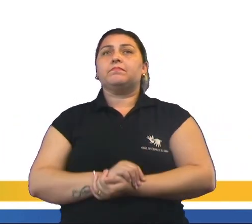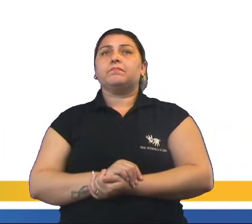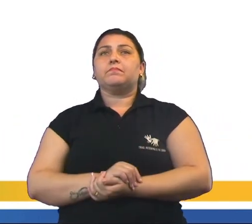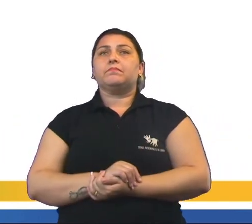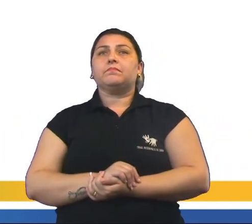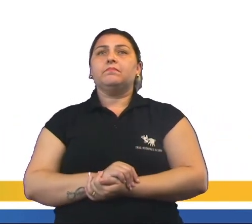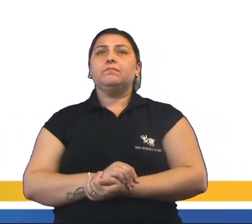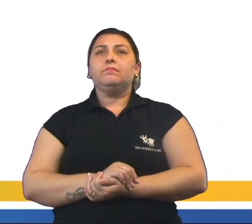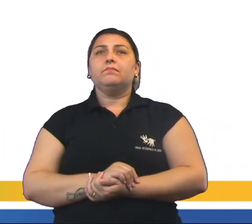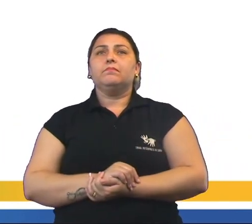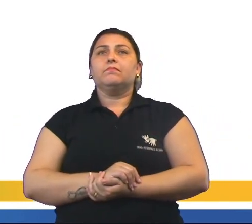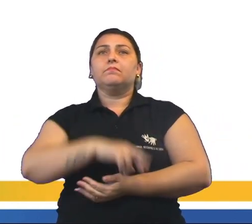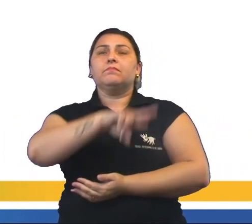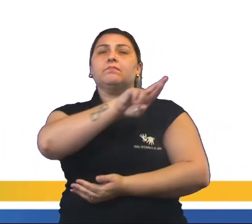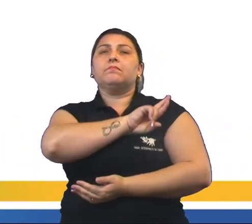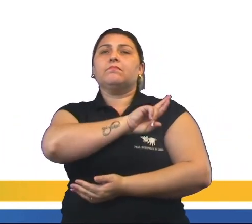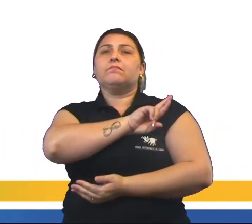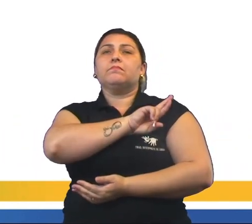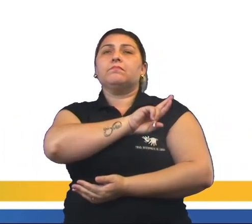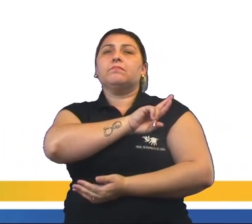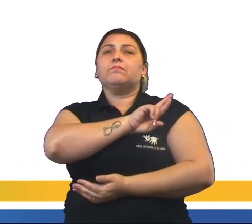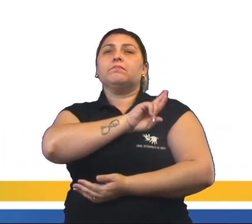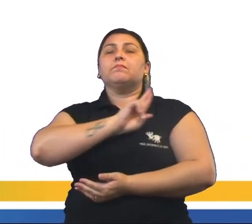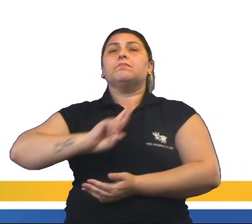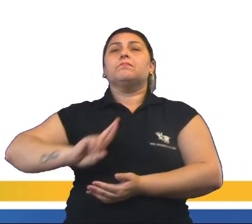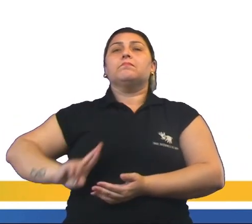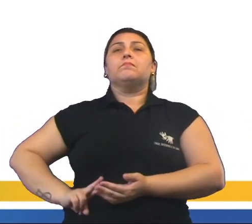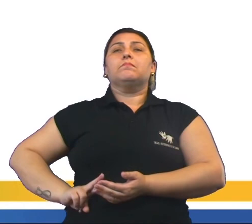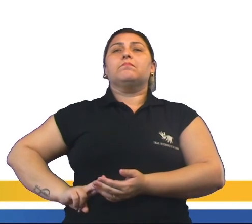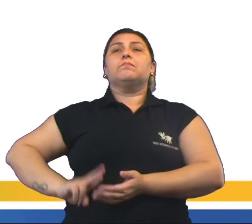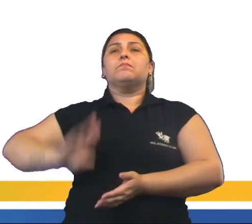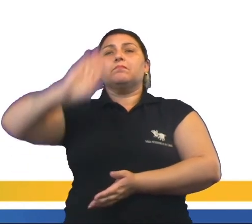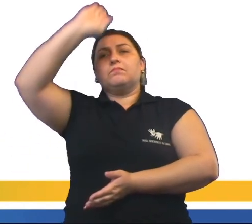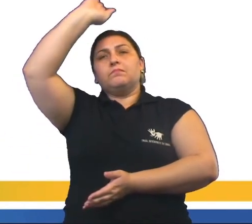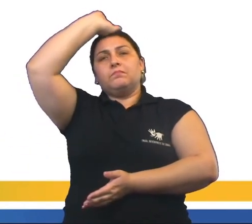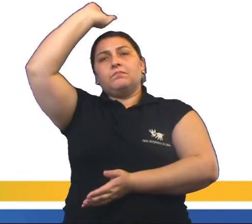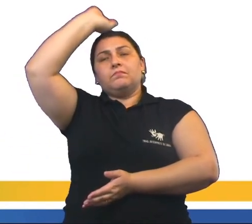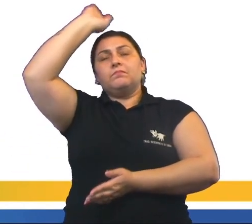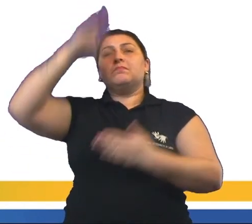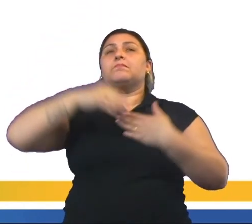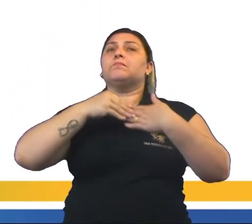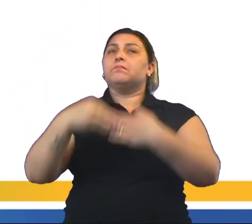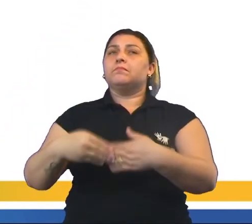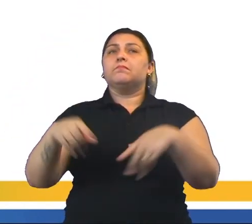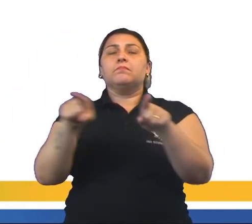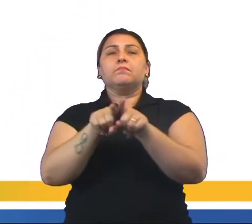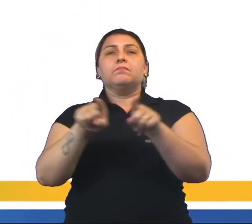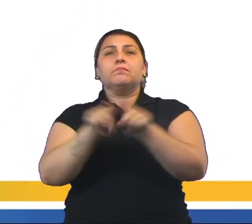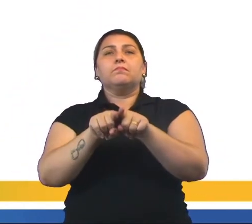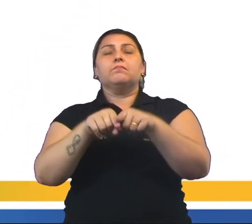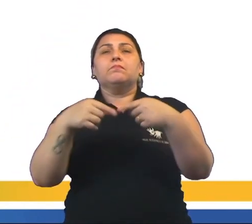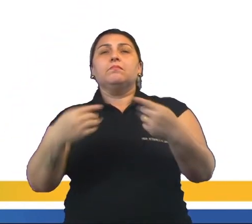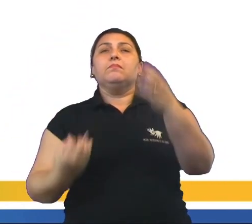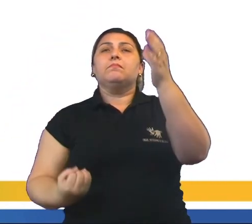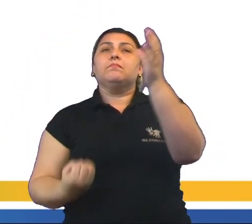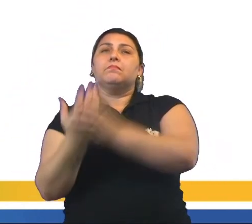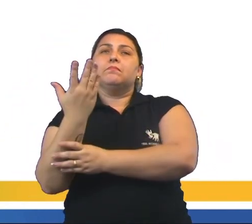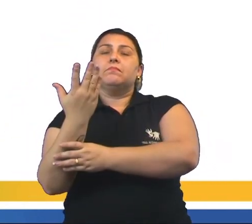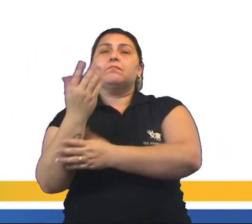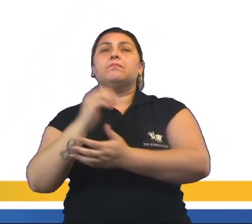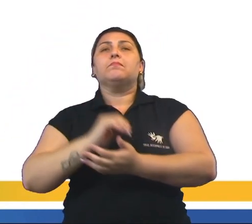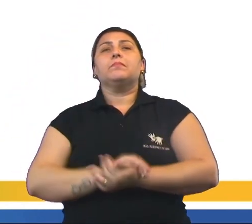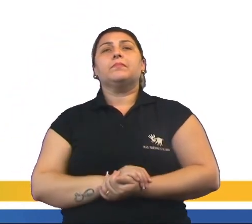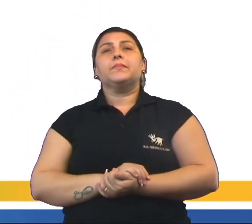vamos falar sobre a República Romana, né? Os romanos, eles também deixaram um legado que foi o surgimento, né,